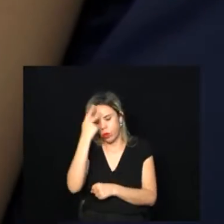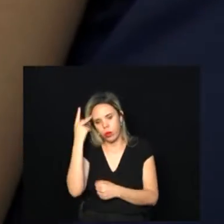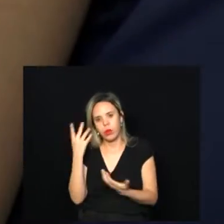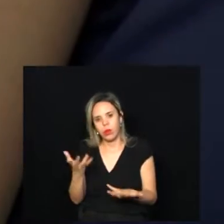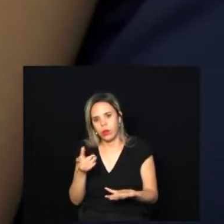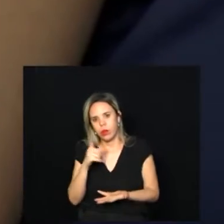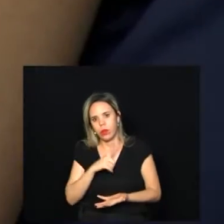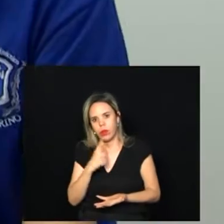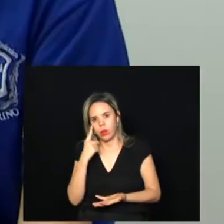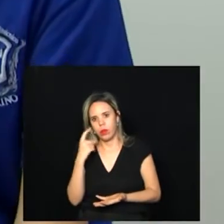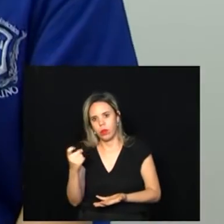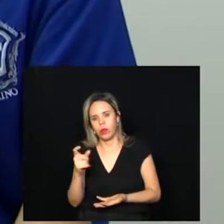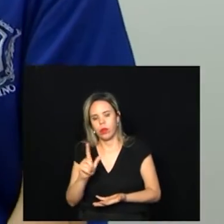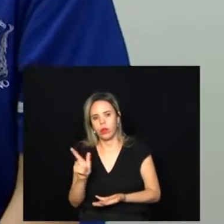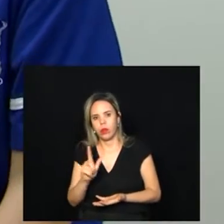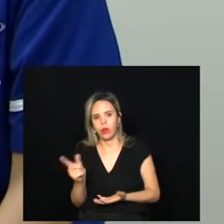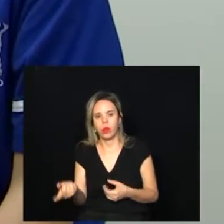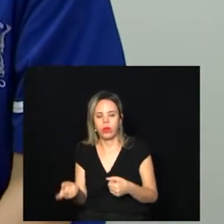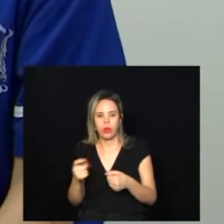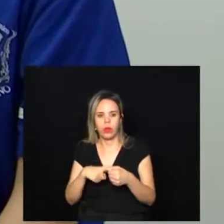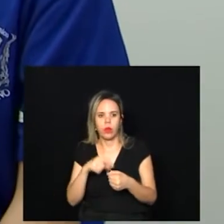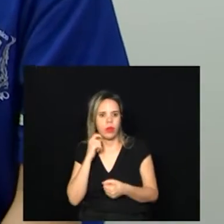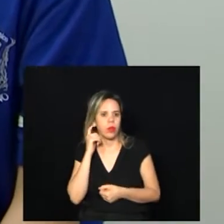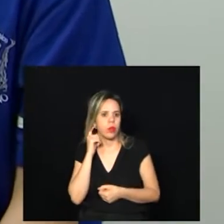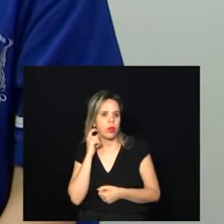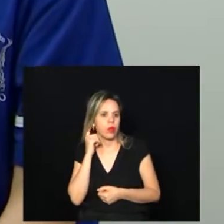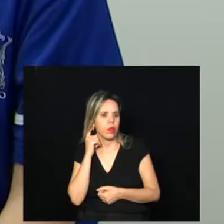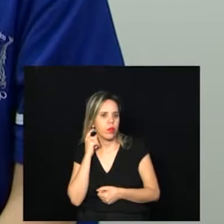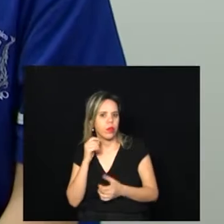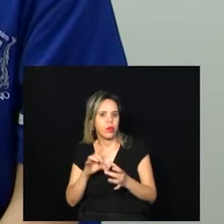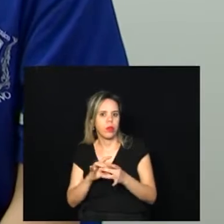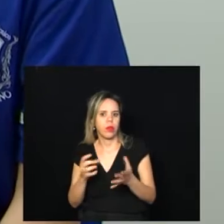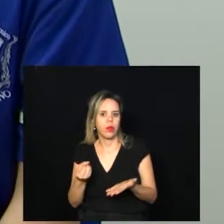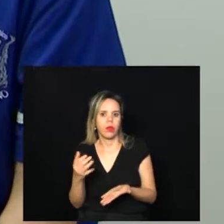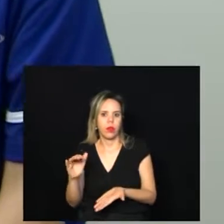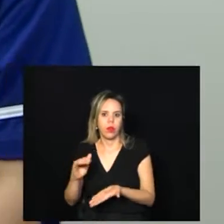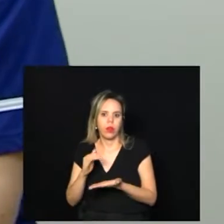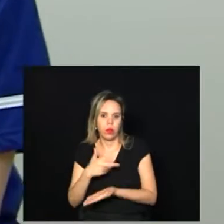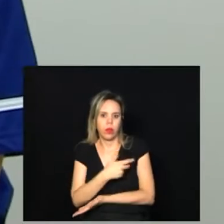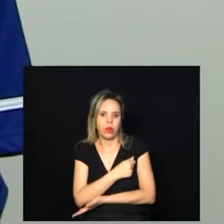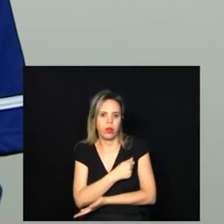interesse, logicamente, quando voltar a estar à disposição e tudo